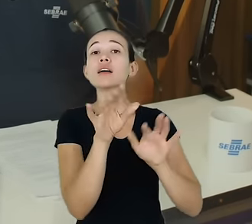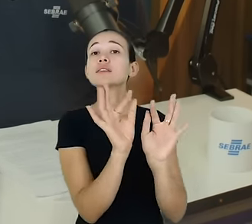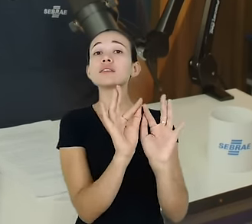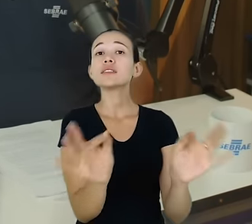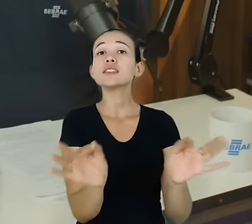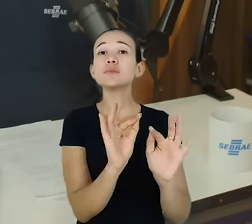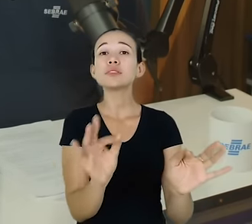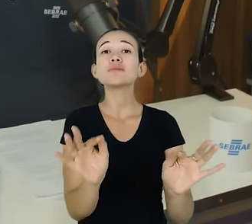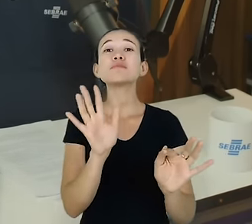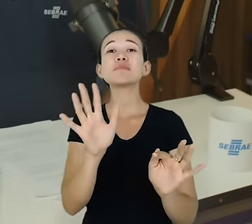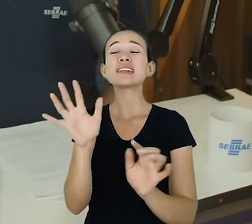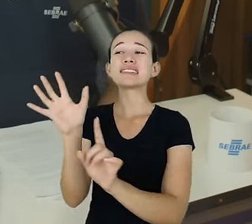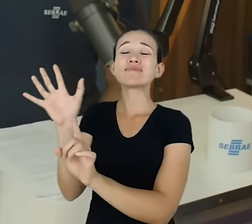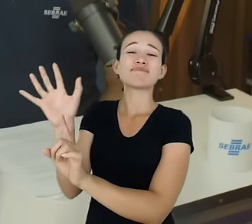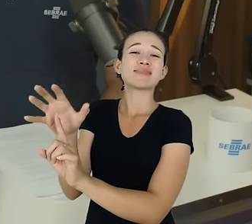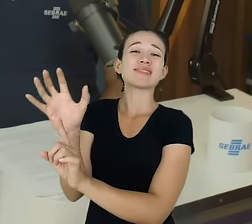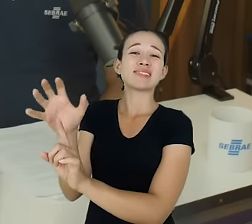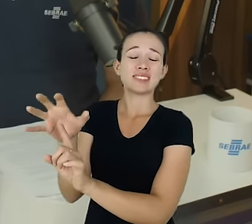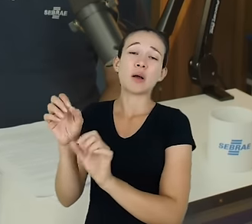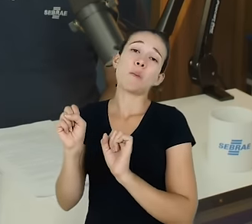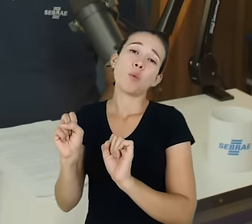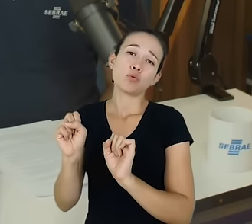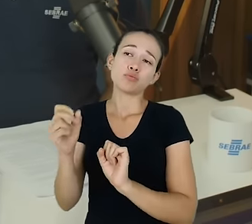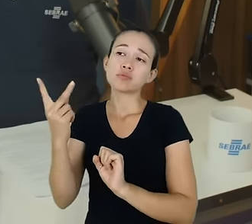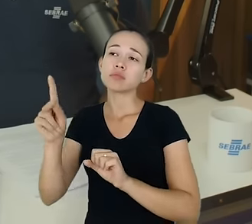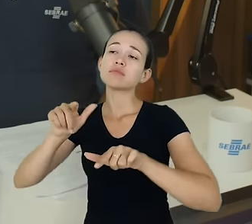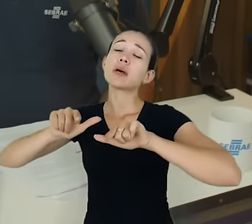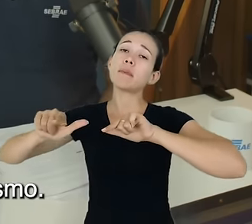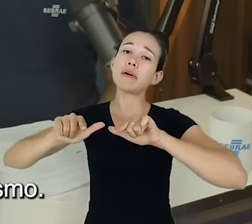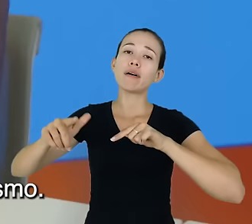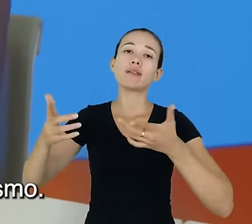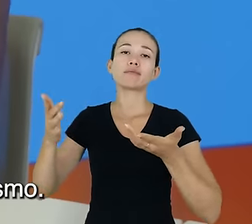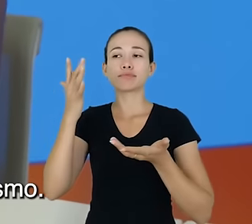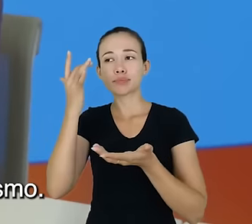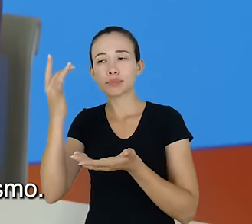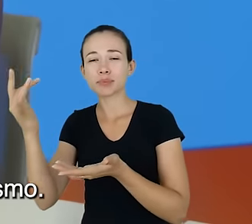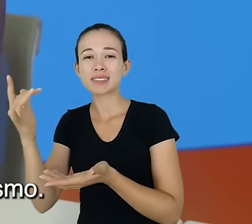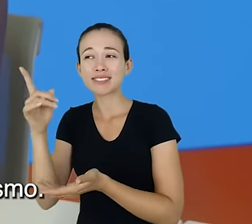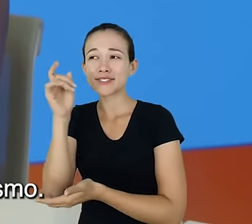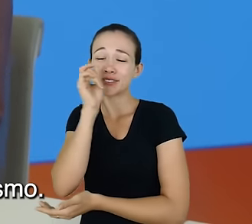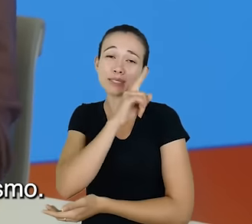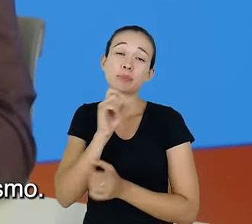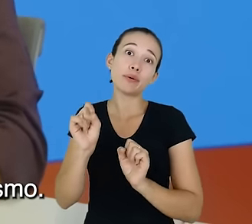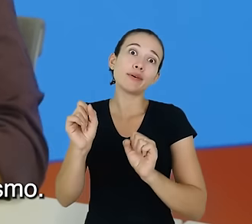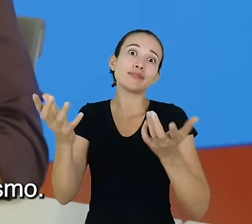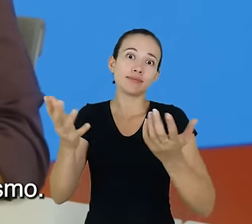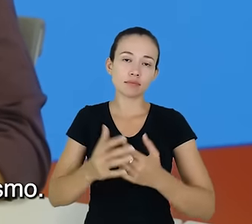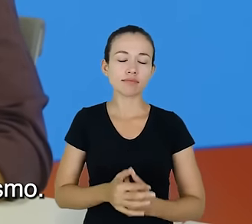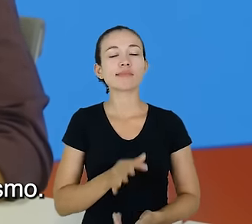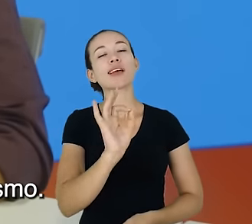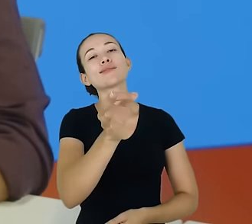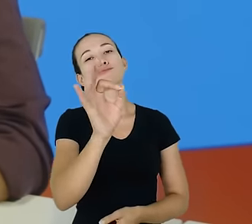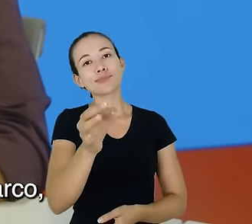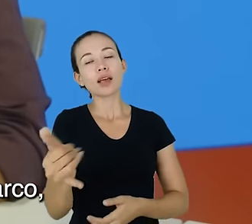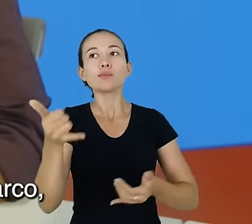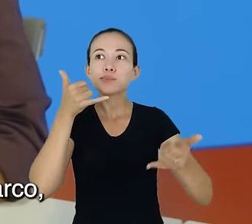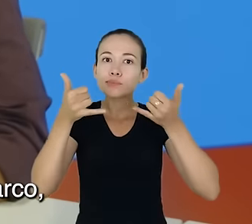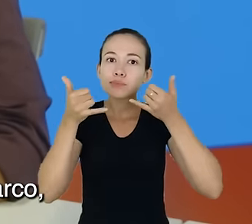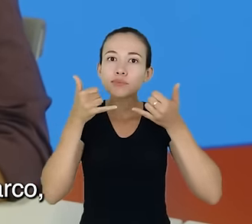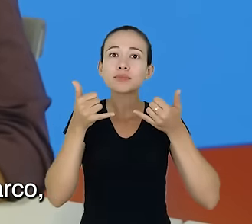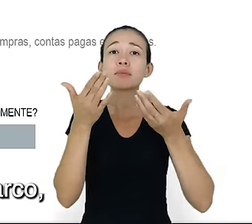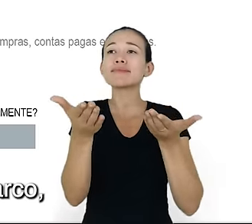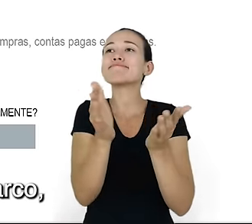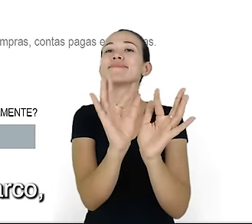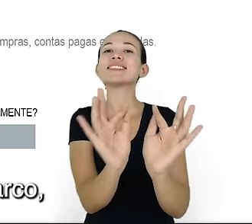no no no no dia a dia no trabalho do do cliente isso E aí a gente recebe ligação e é isso mesmo então